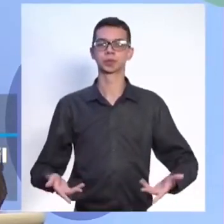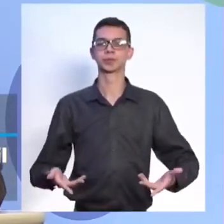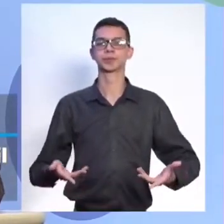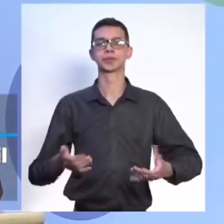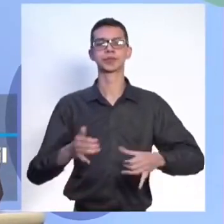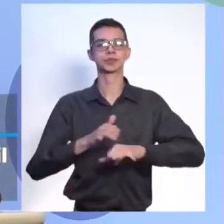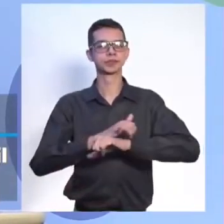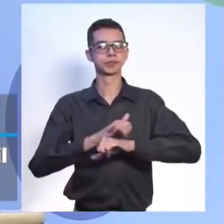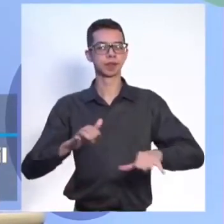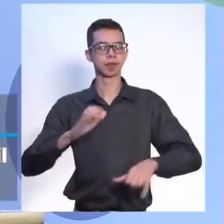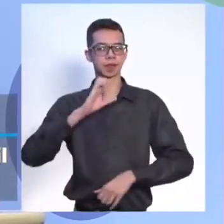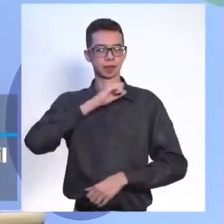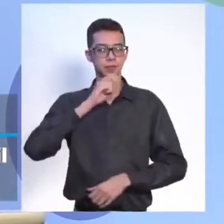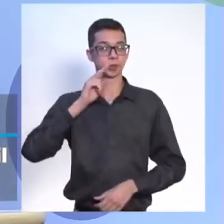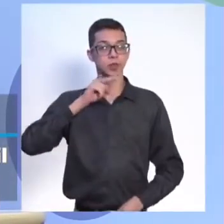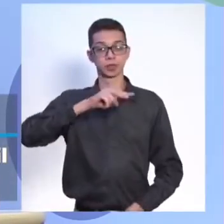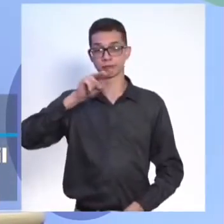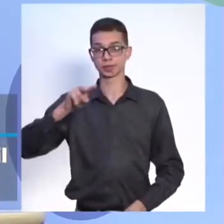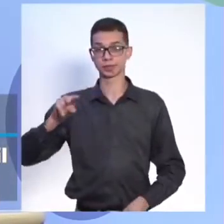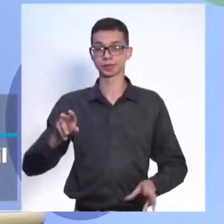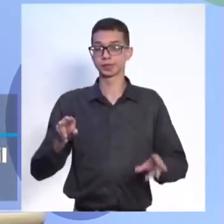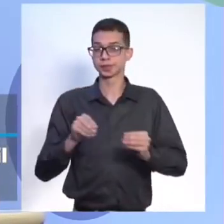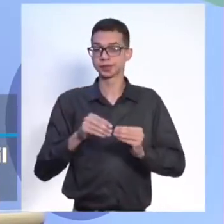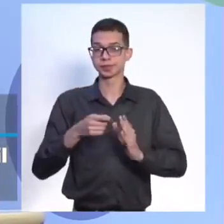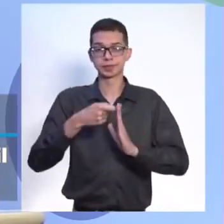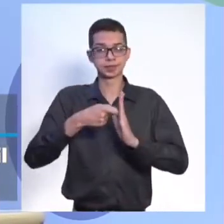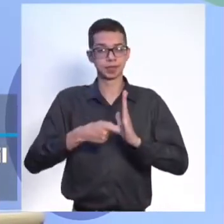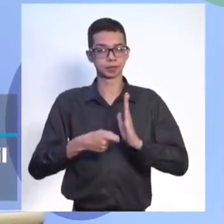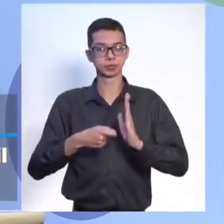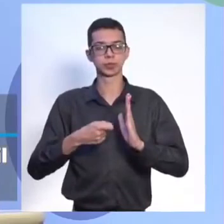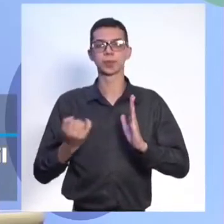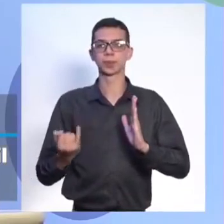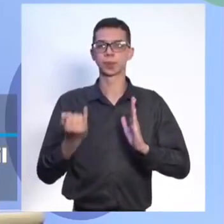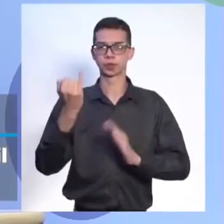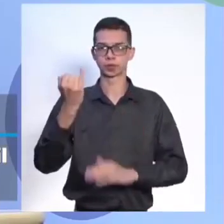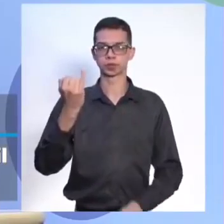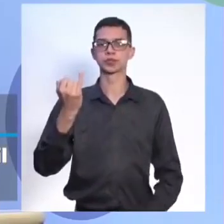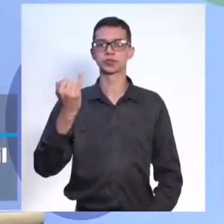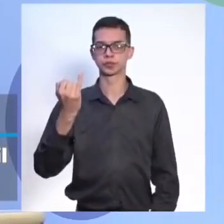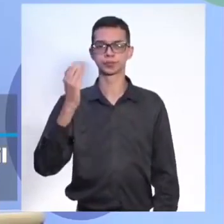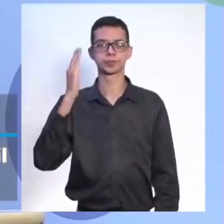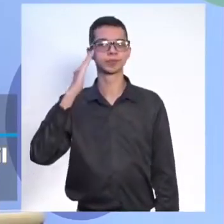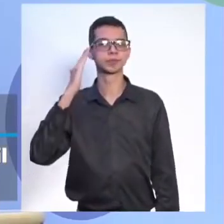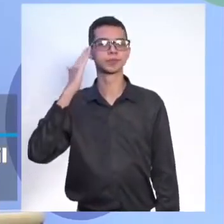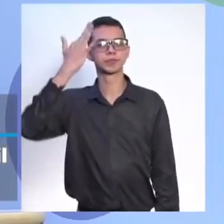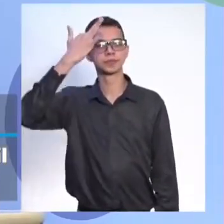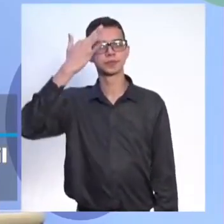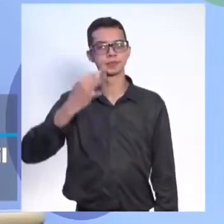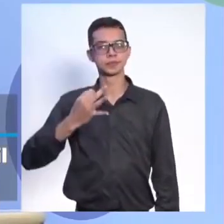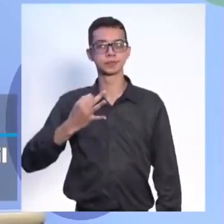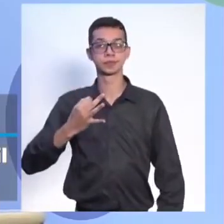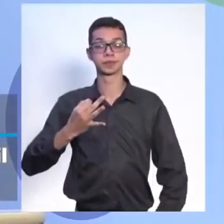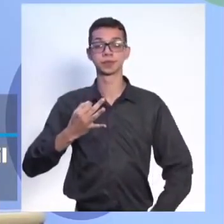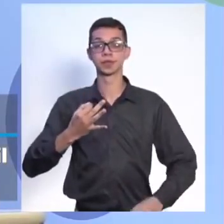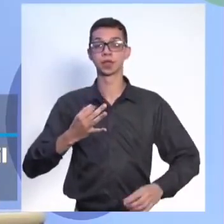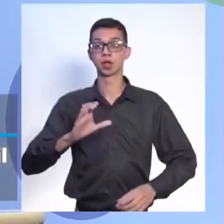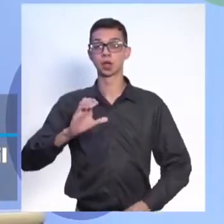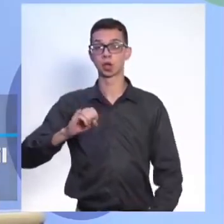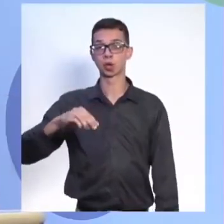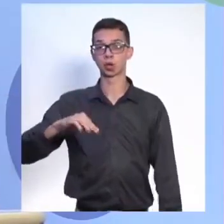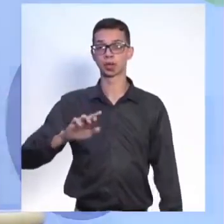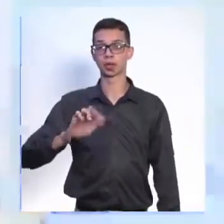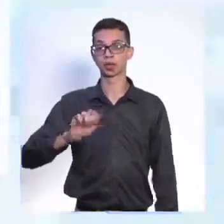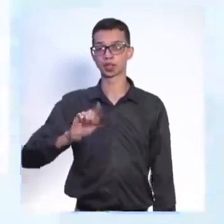uma pequena leitura de um texto que é muito importante para nós vermos aí essa questão da contradição. Vamos lá? Vamos